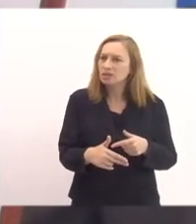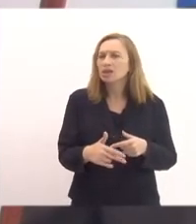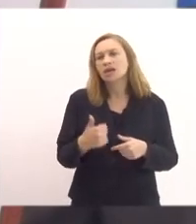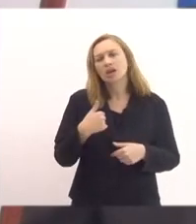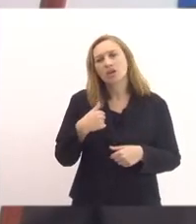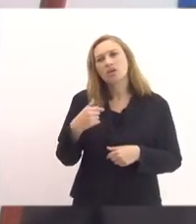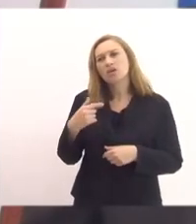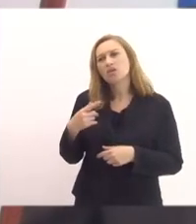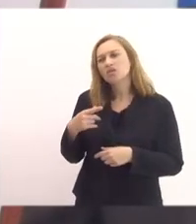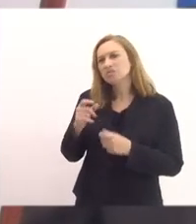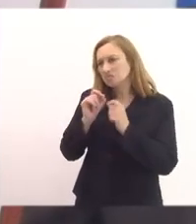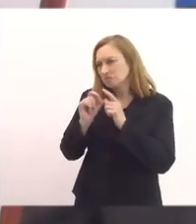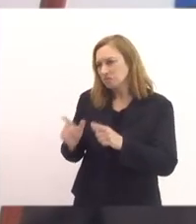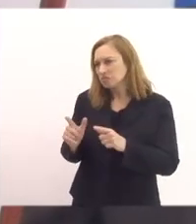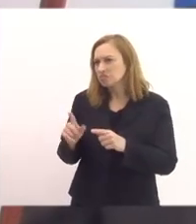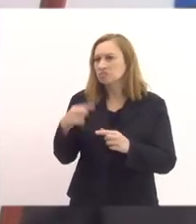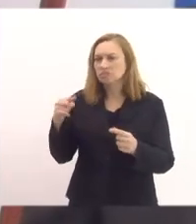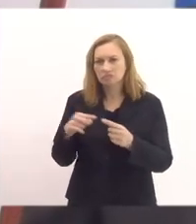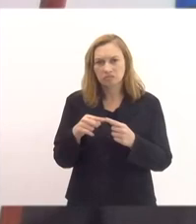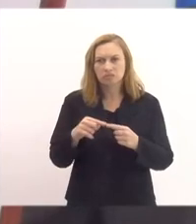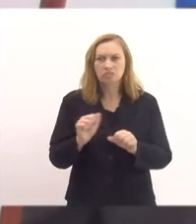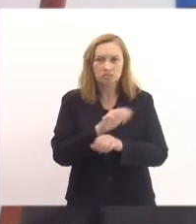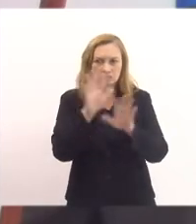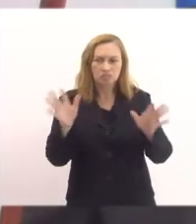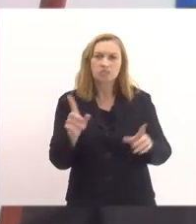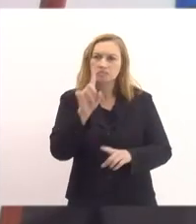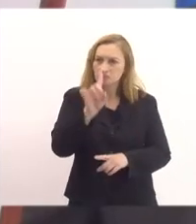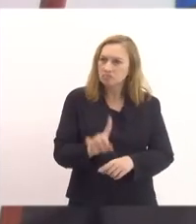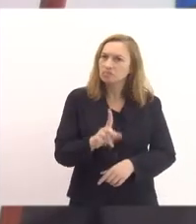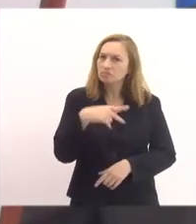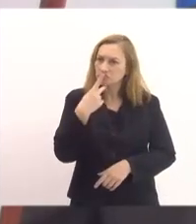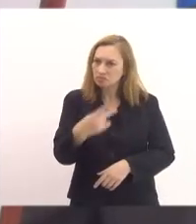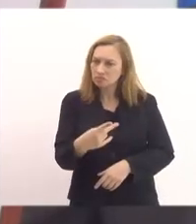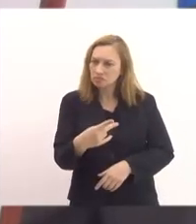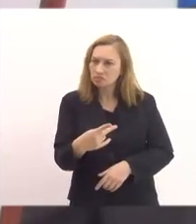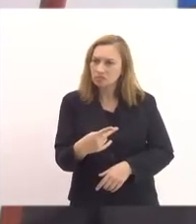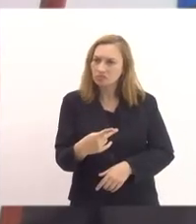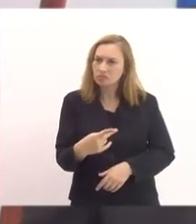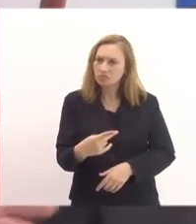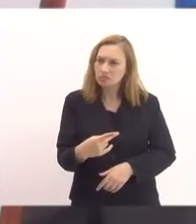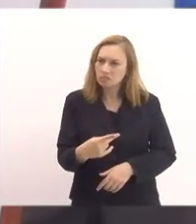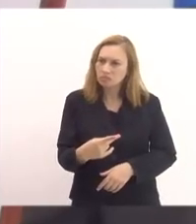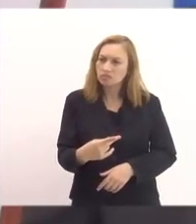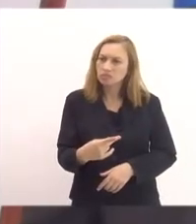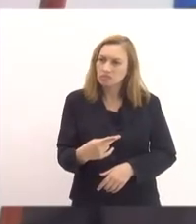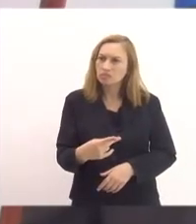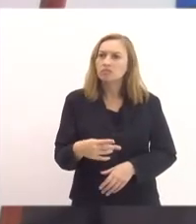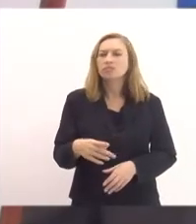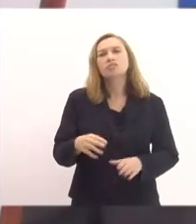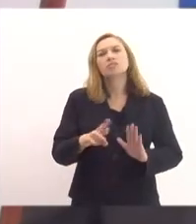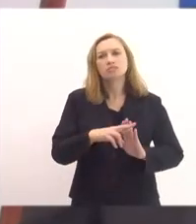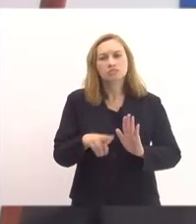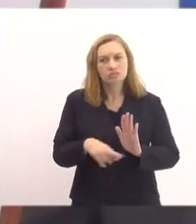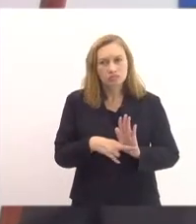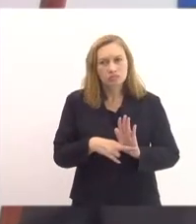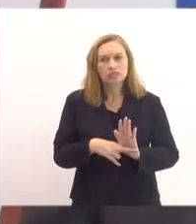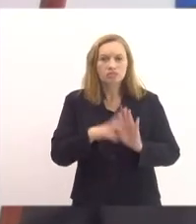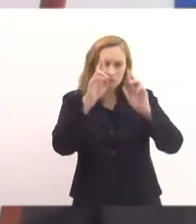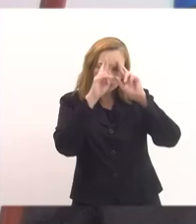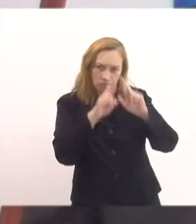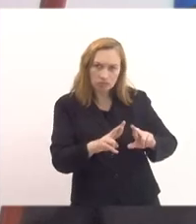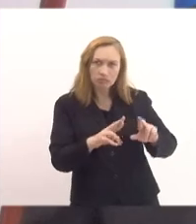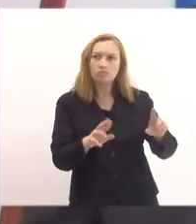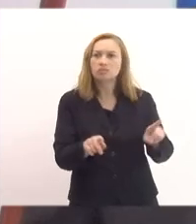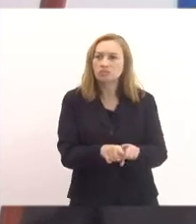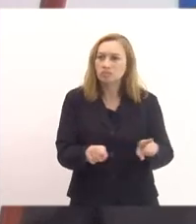amplo. É, de forma objetiva, tem direito de manifestar. O negócio está no jogo, é a regra do jogo. Tem que respeitar a regra